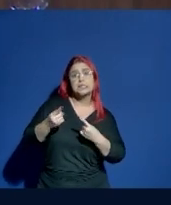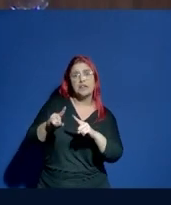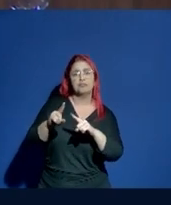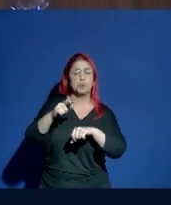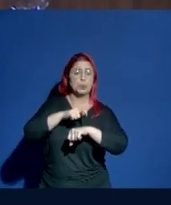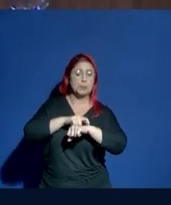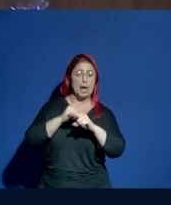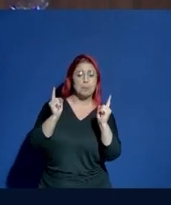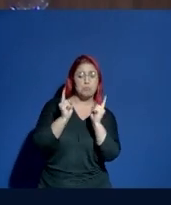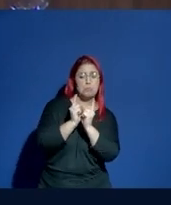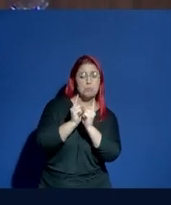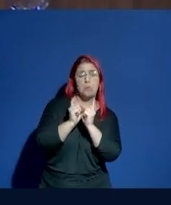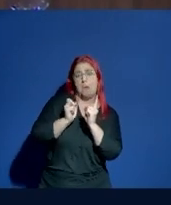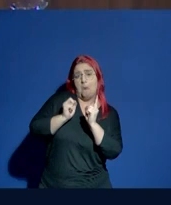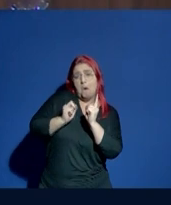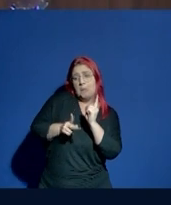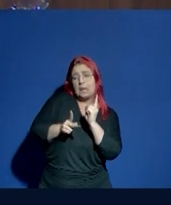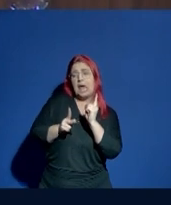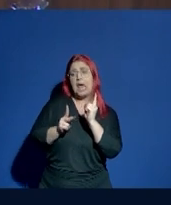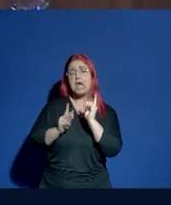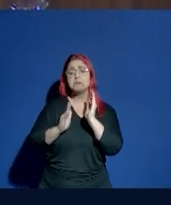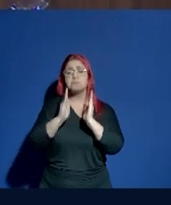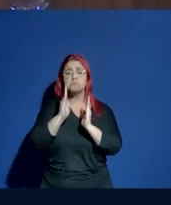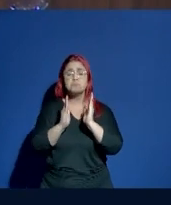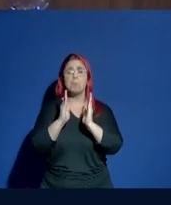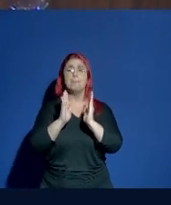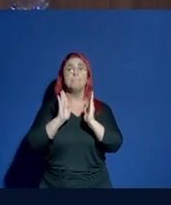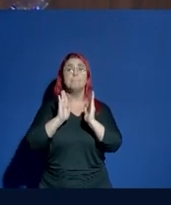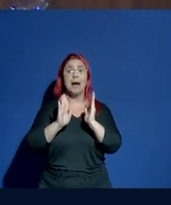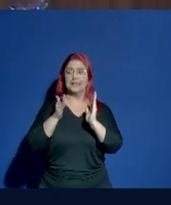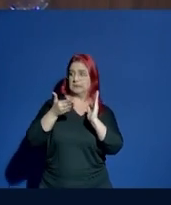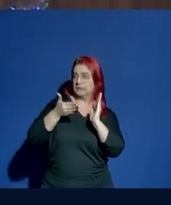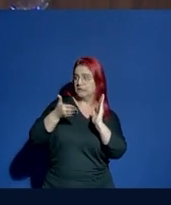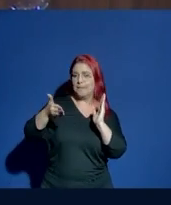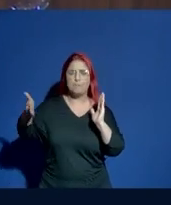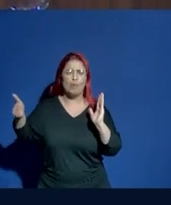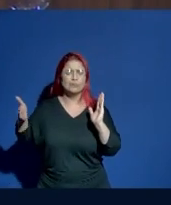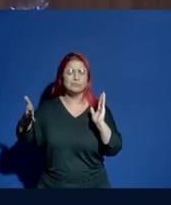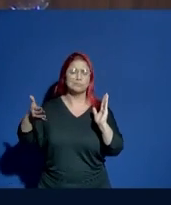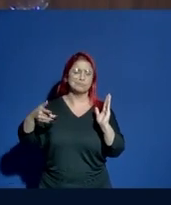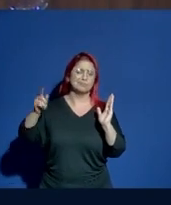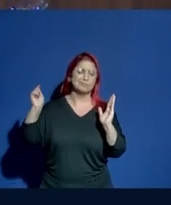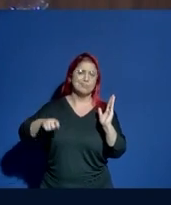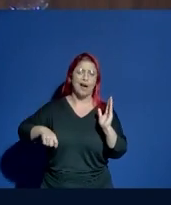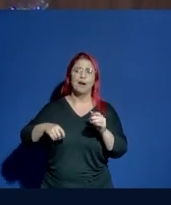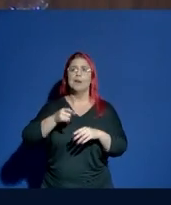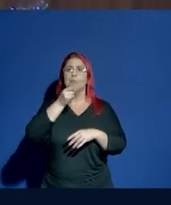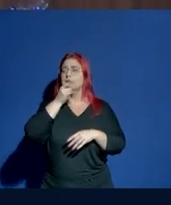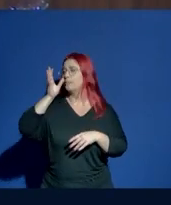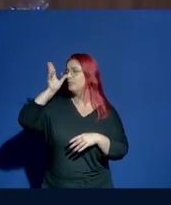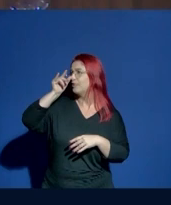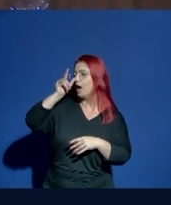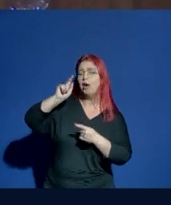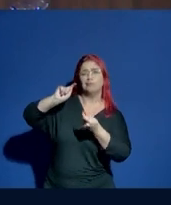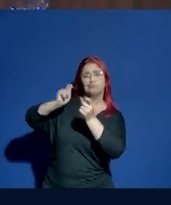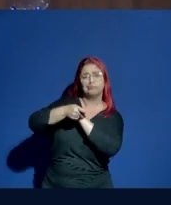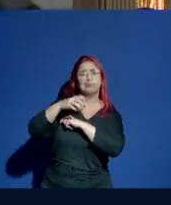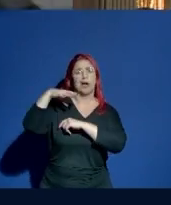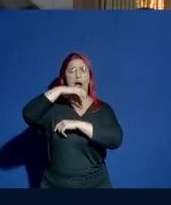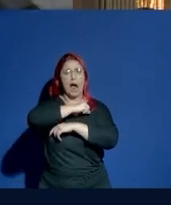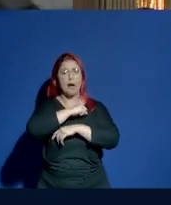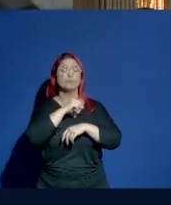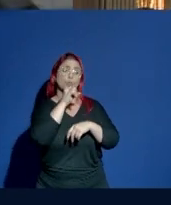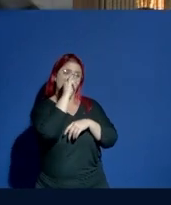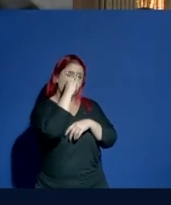curto prazo, aqui e acolá, um desbalanceamento que vai se colocar. O caso de frango é muito mais rápido para arrumar, suíno um pouquinho mais